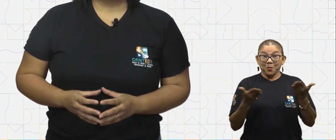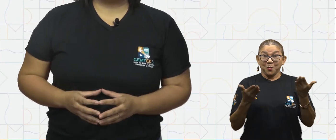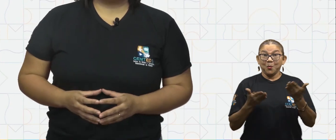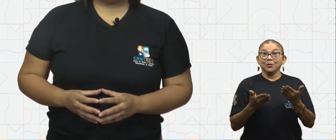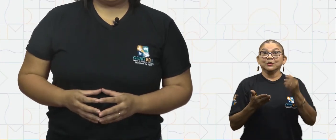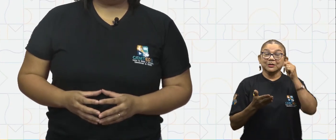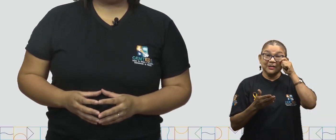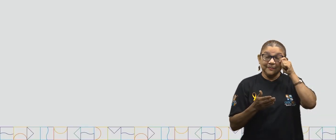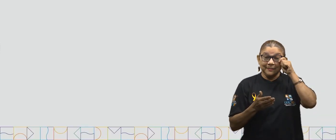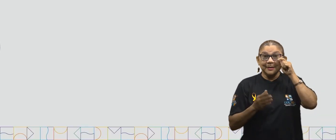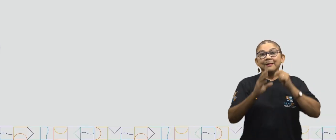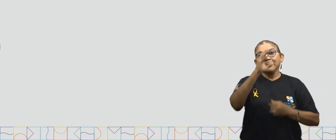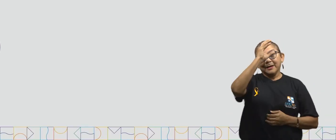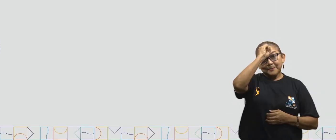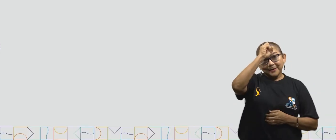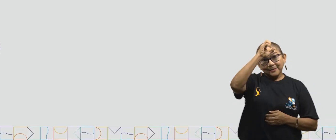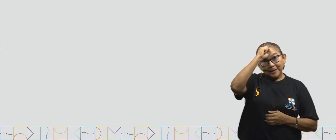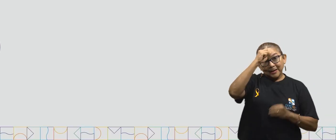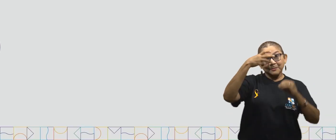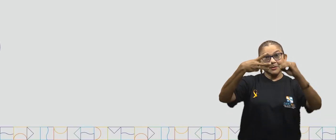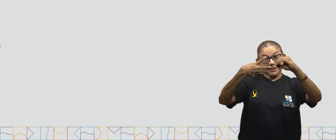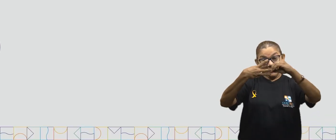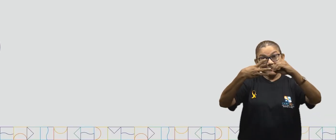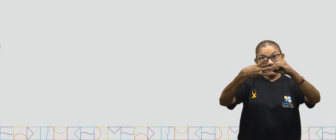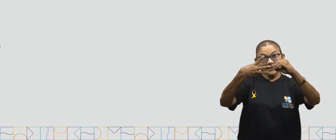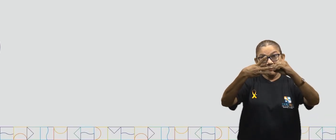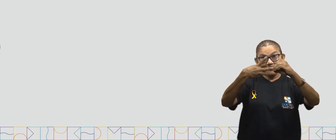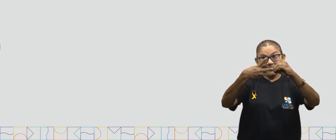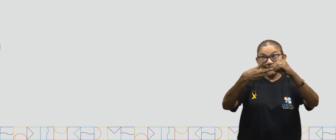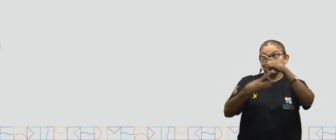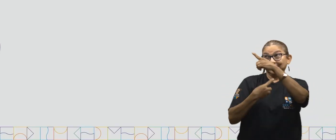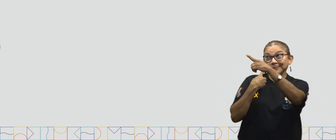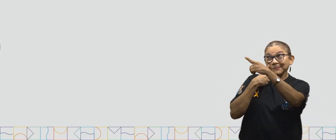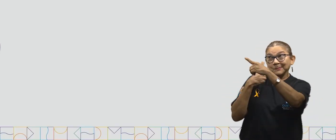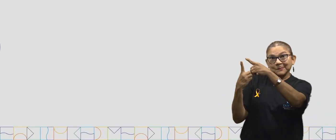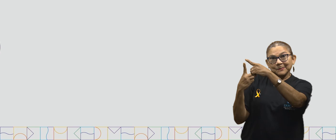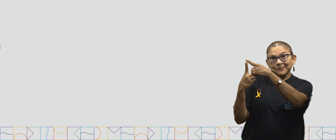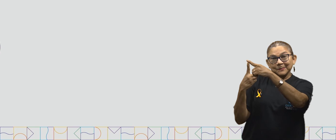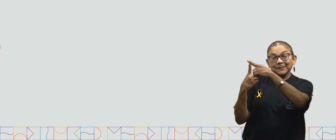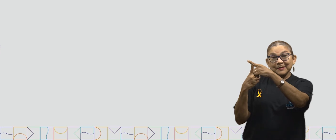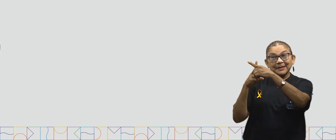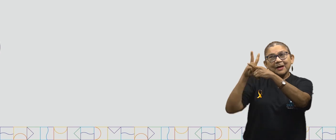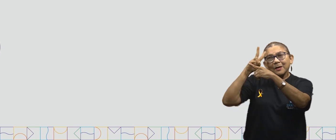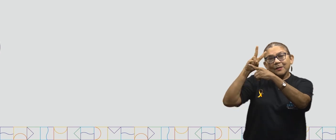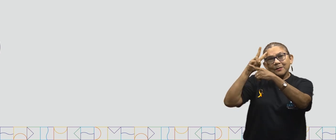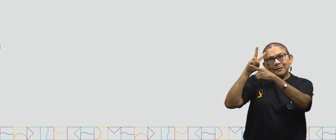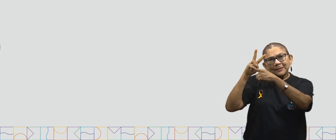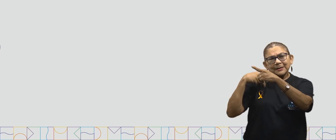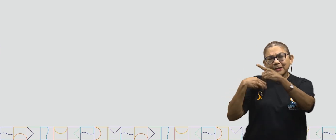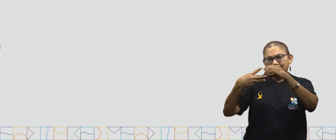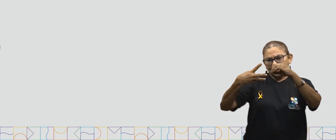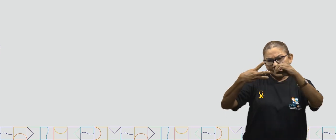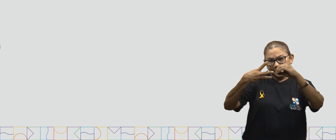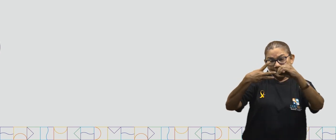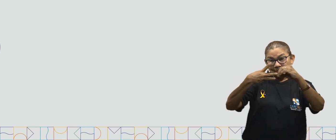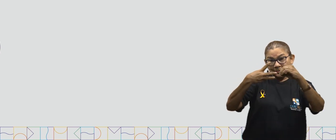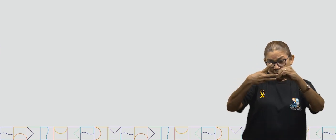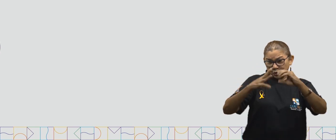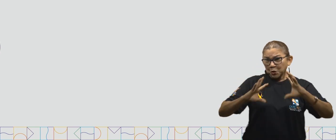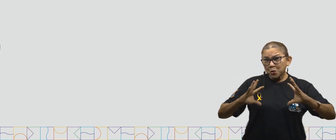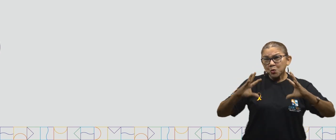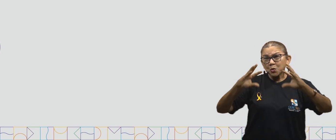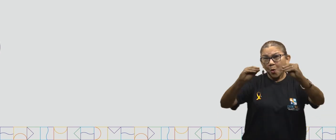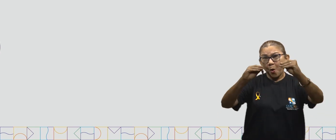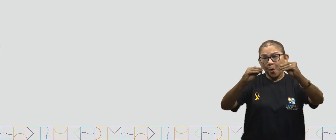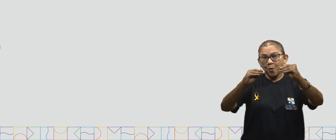Hoje, vimos que a célula é a unidade de forma e função dos seres vivos, ou seja, a unidade morfofuncional dos